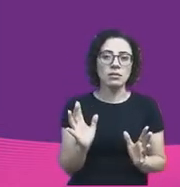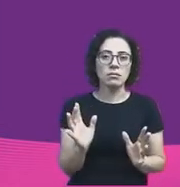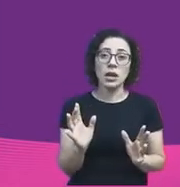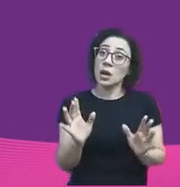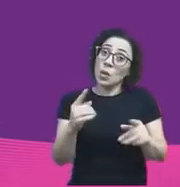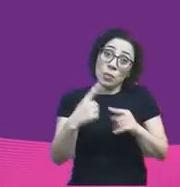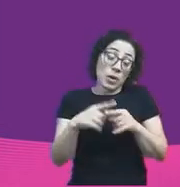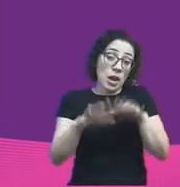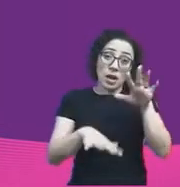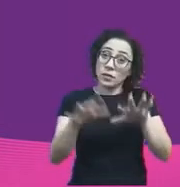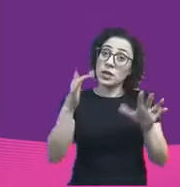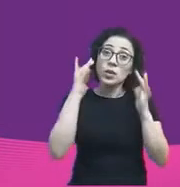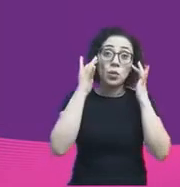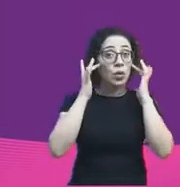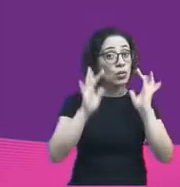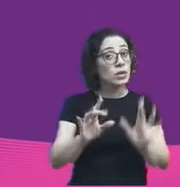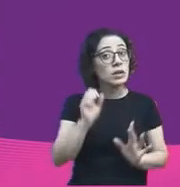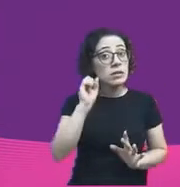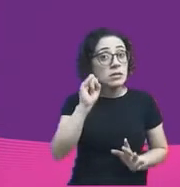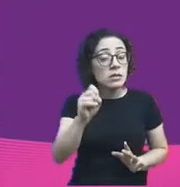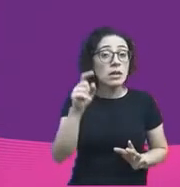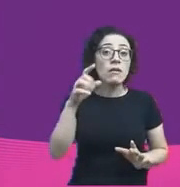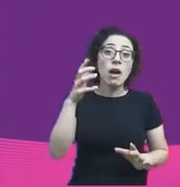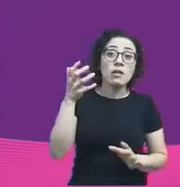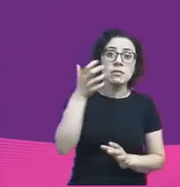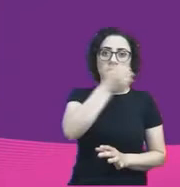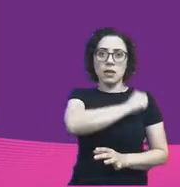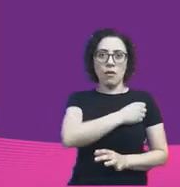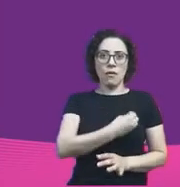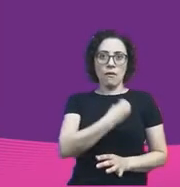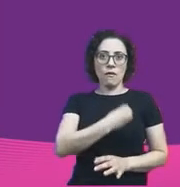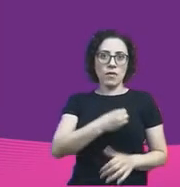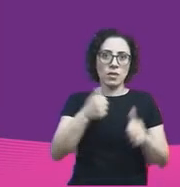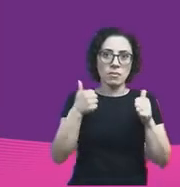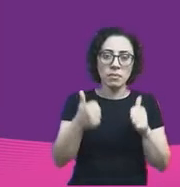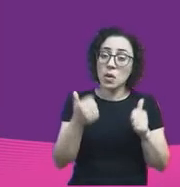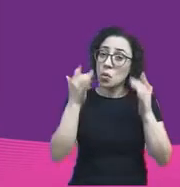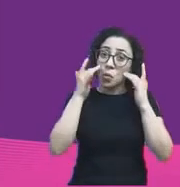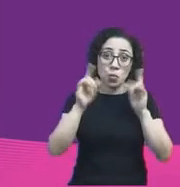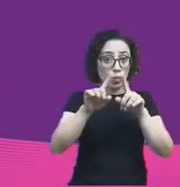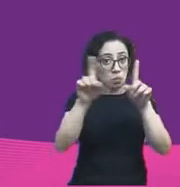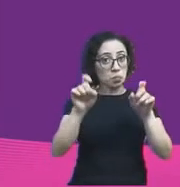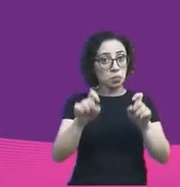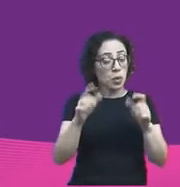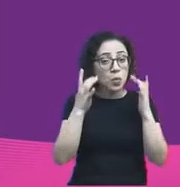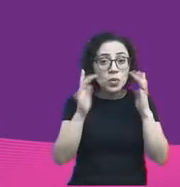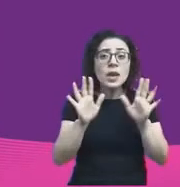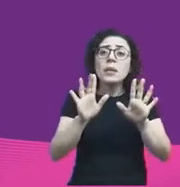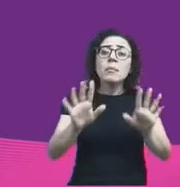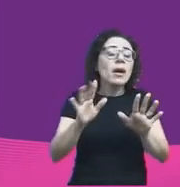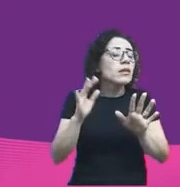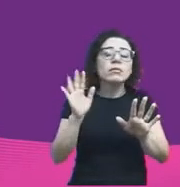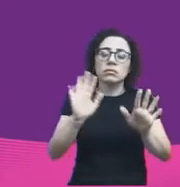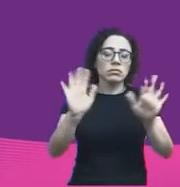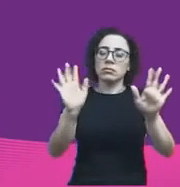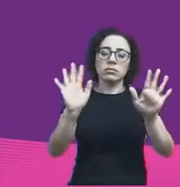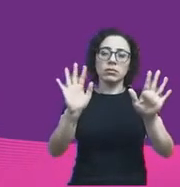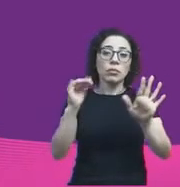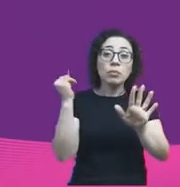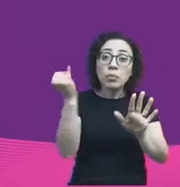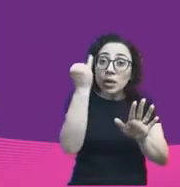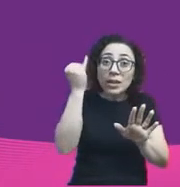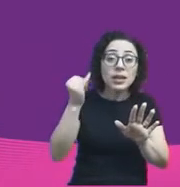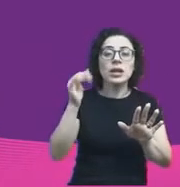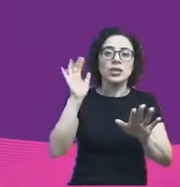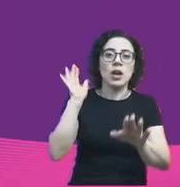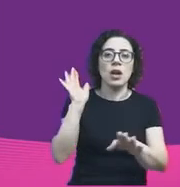isso porque você precisa ajudá-la. Uma das coisas mais interessantes quando você discute compaixão, tem aqui embaixo